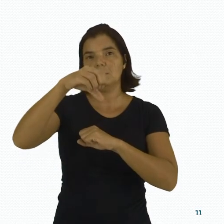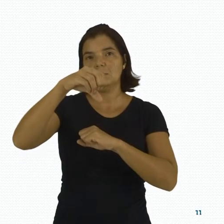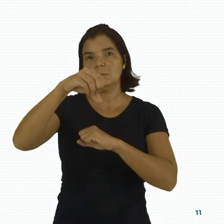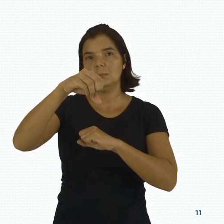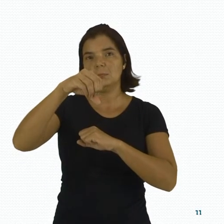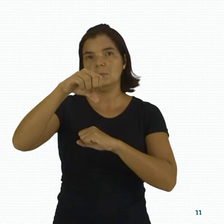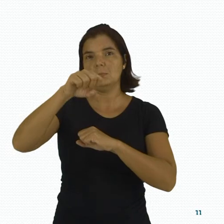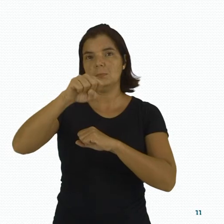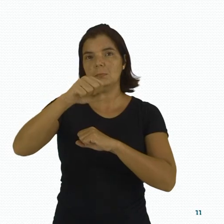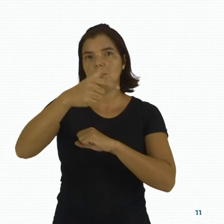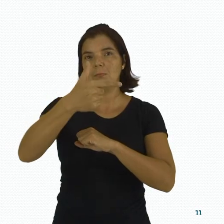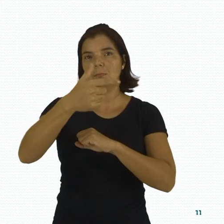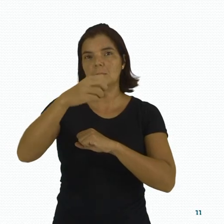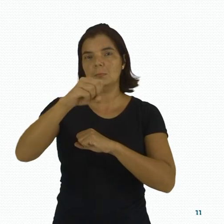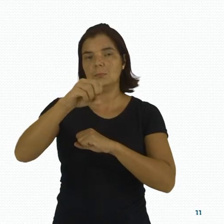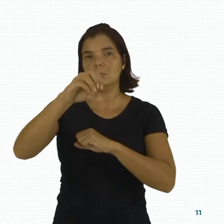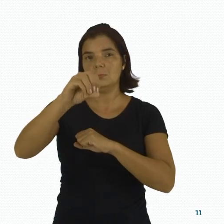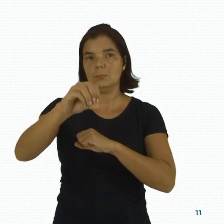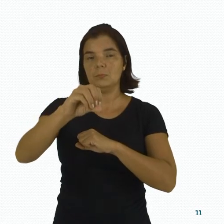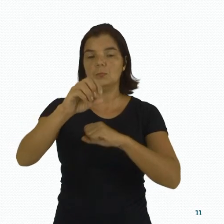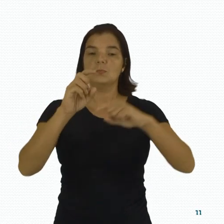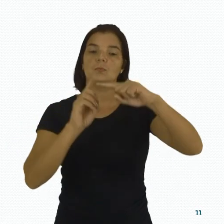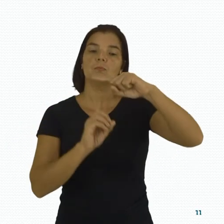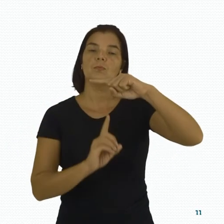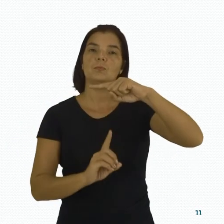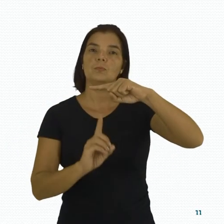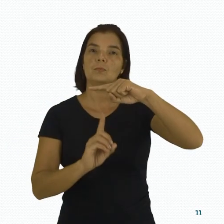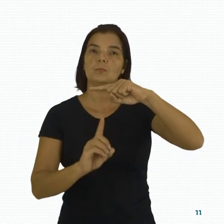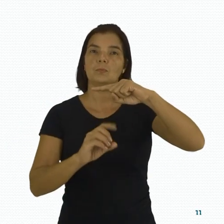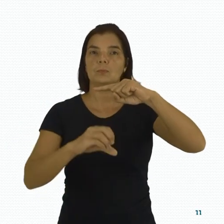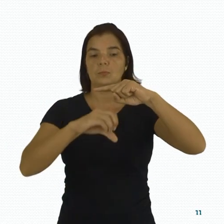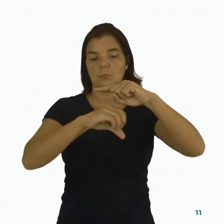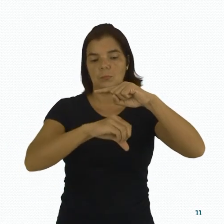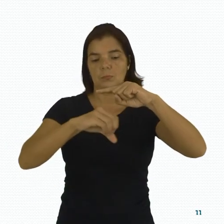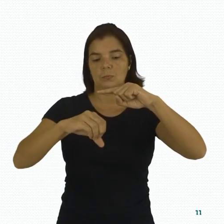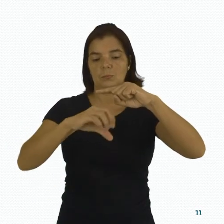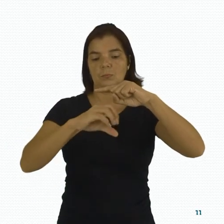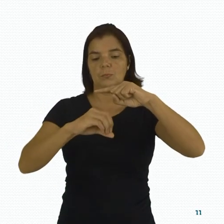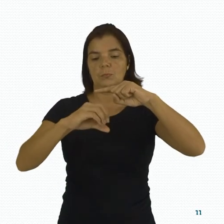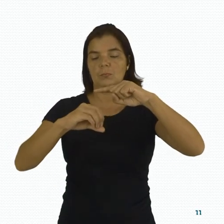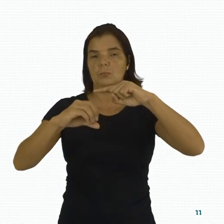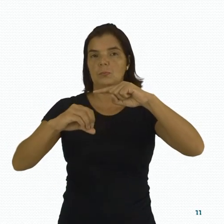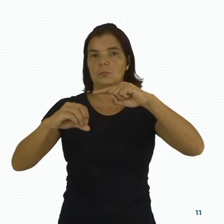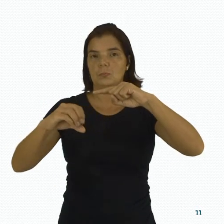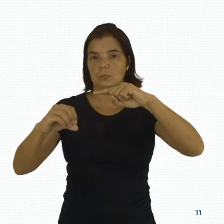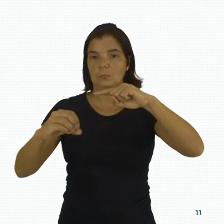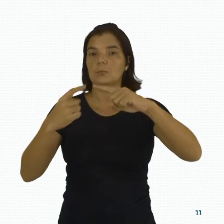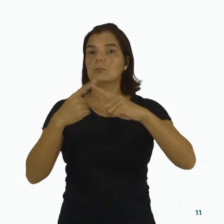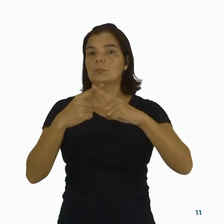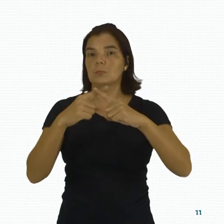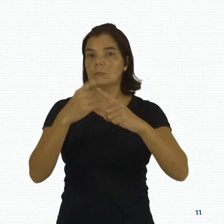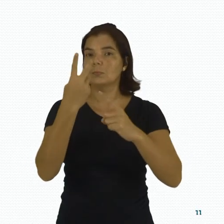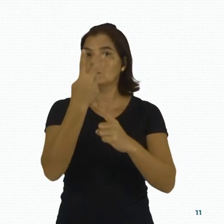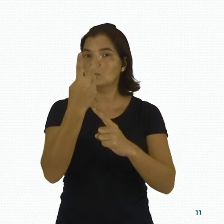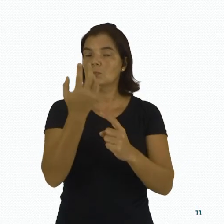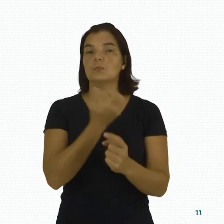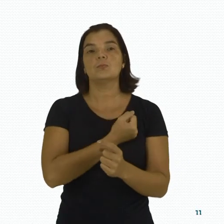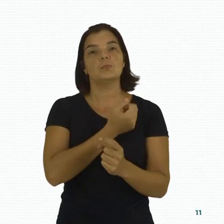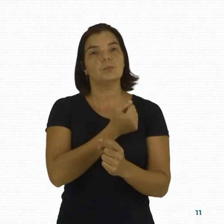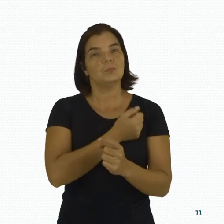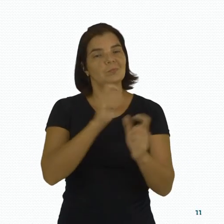398.289. O denominador seria 99.000. 2 noves, porque nós temos 2